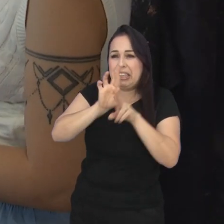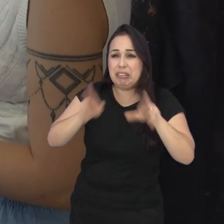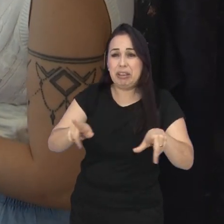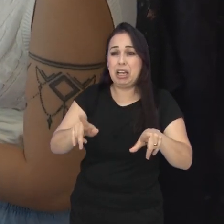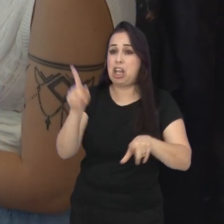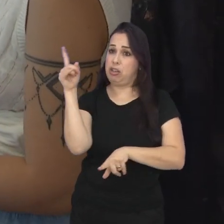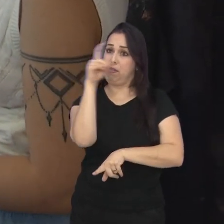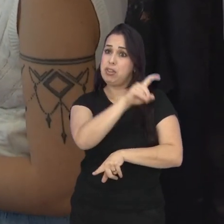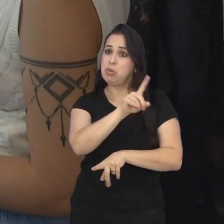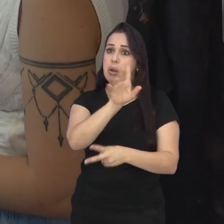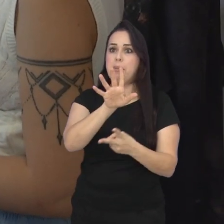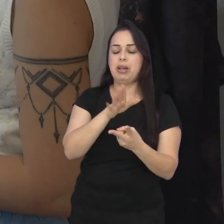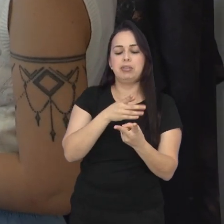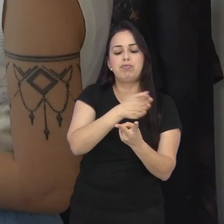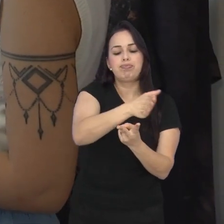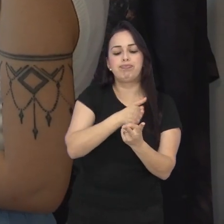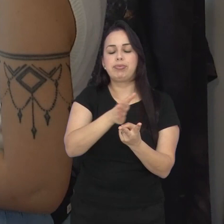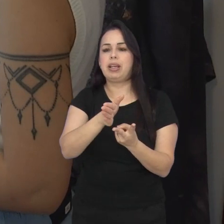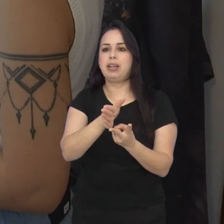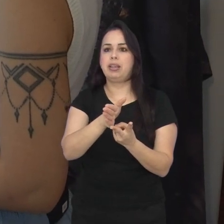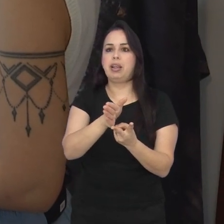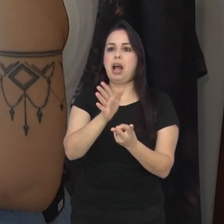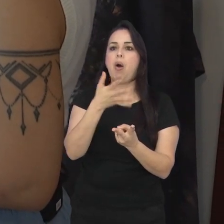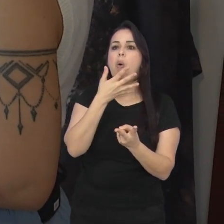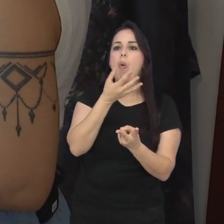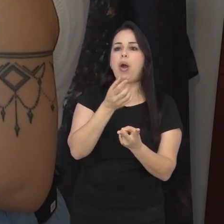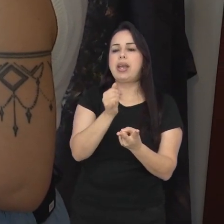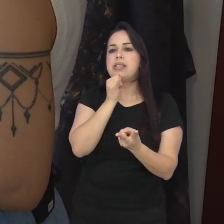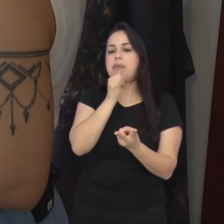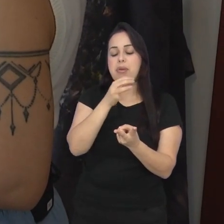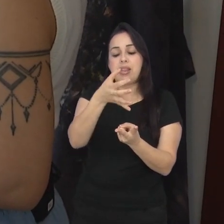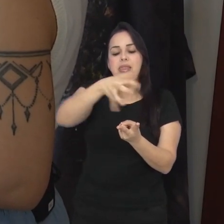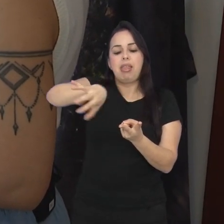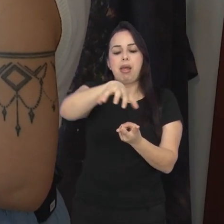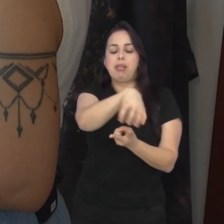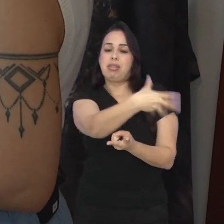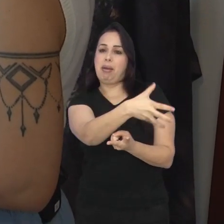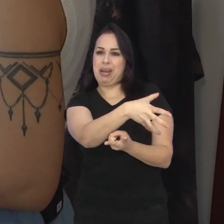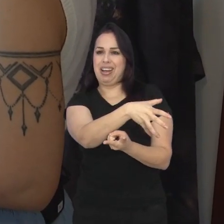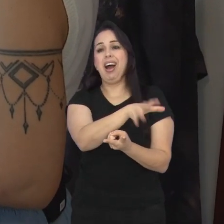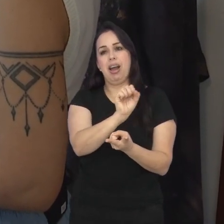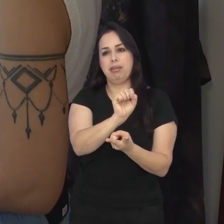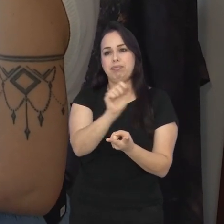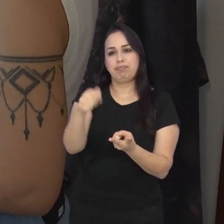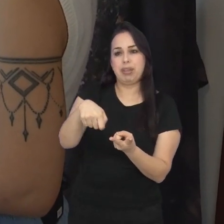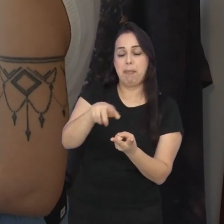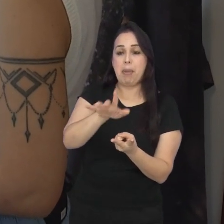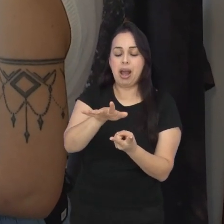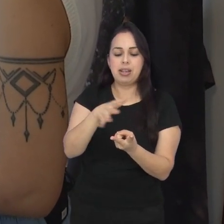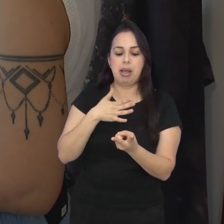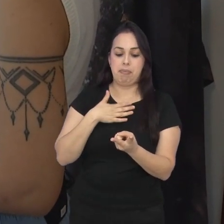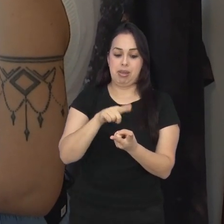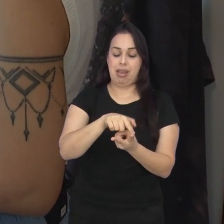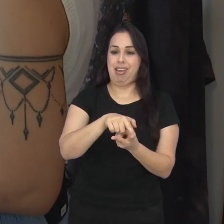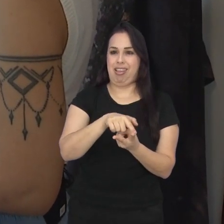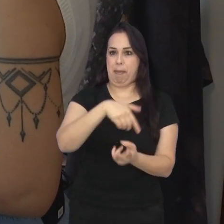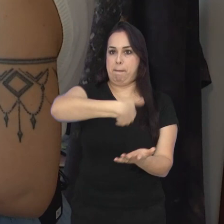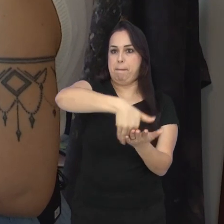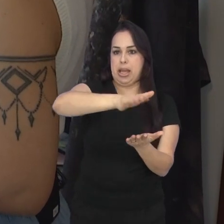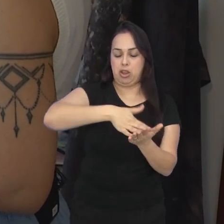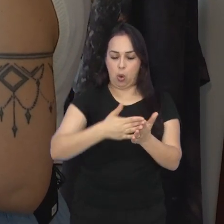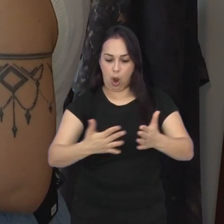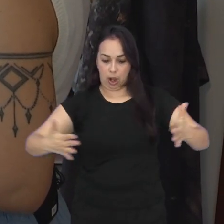prefere a não ser que eu tivesse, né, como separar, porque a minha pintura ela tem um